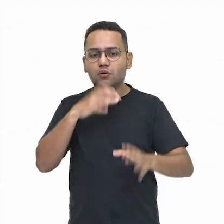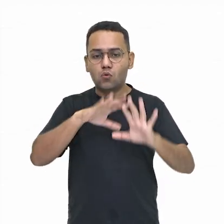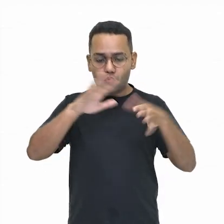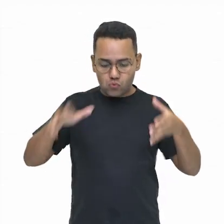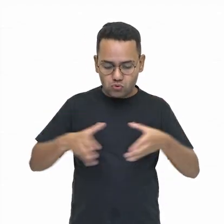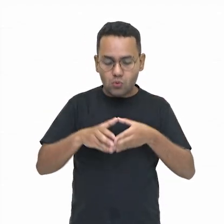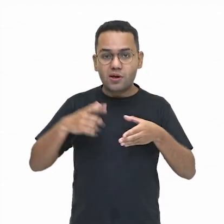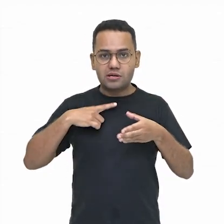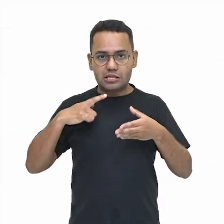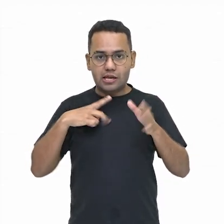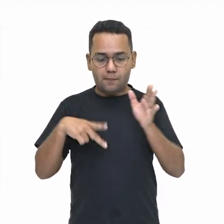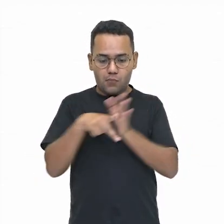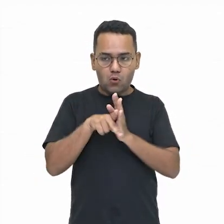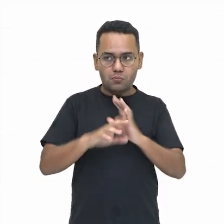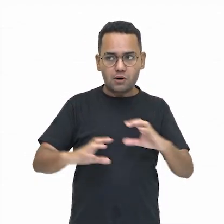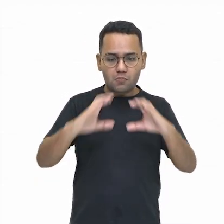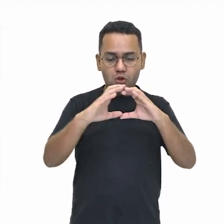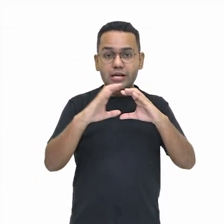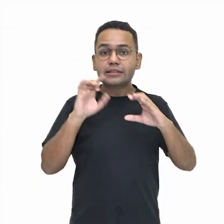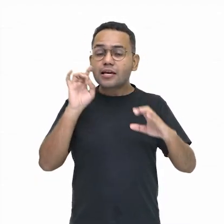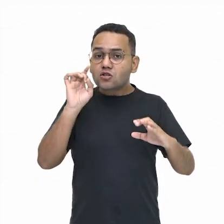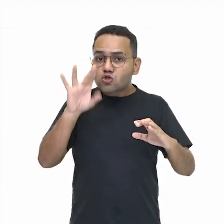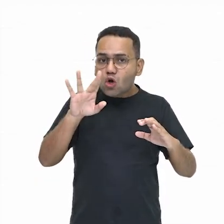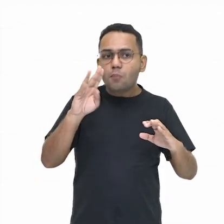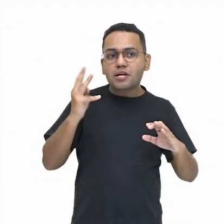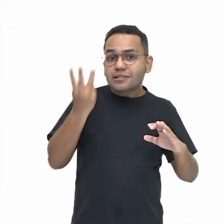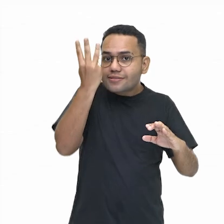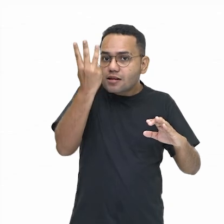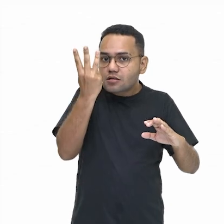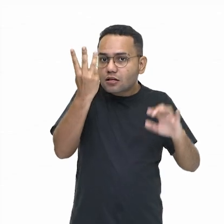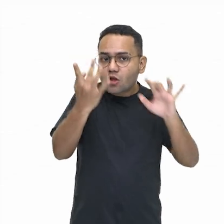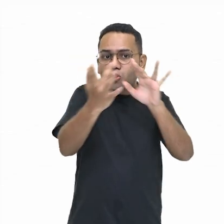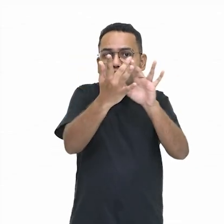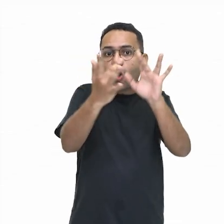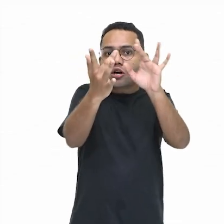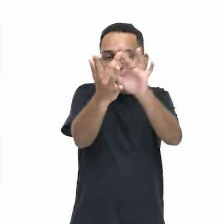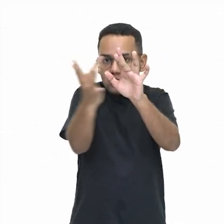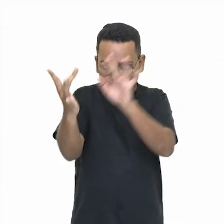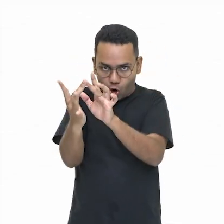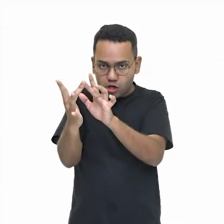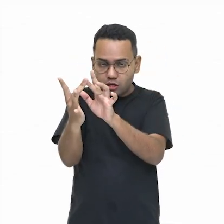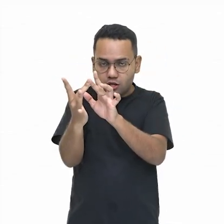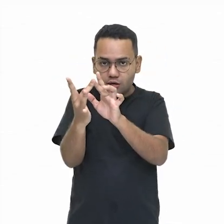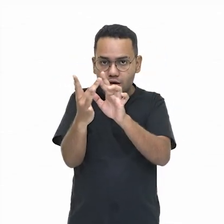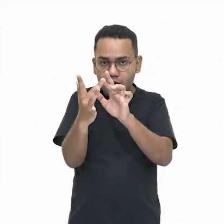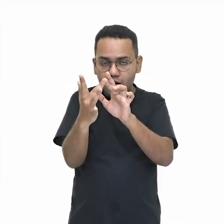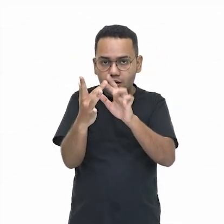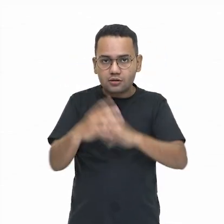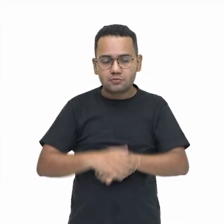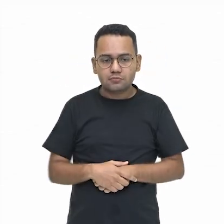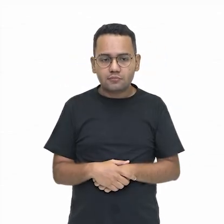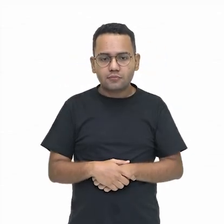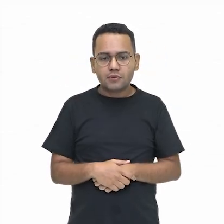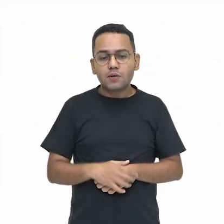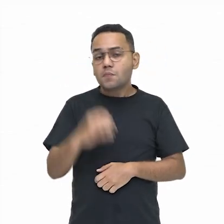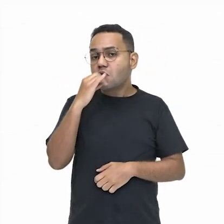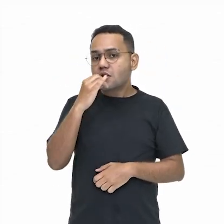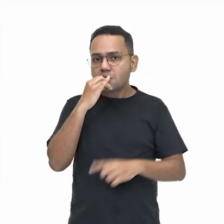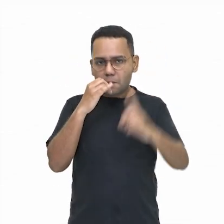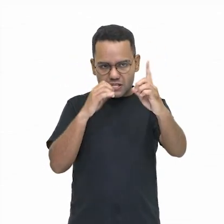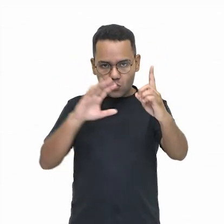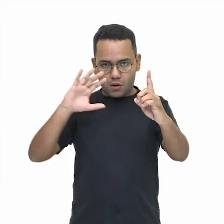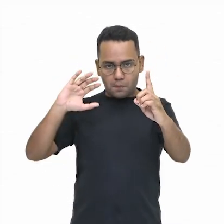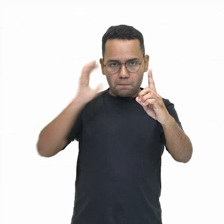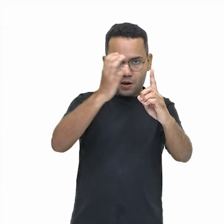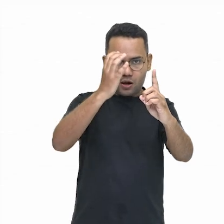bola dispõe de 3 passes, no máximo, antes de arremessar a bola sobre um dos